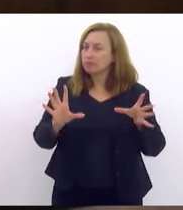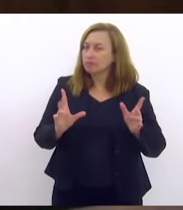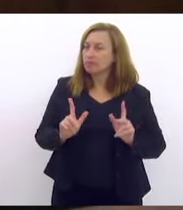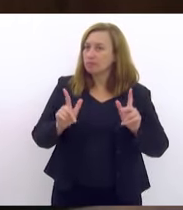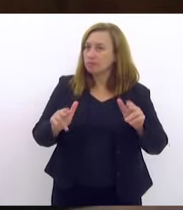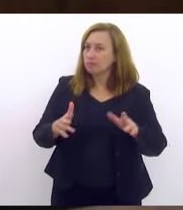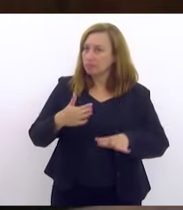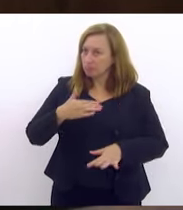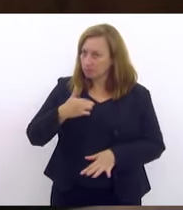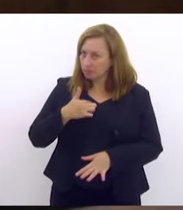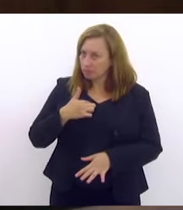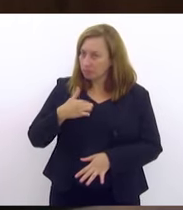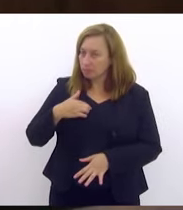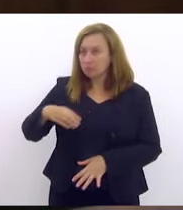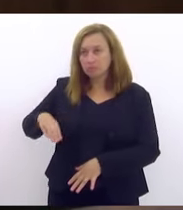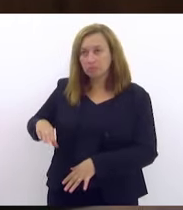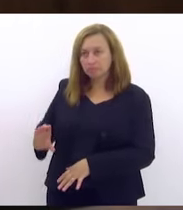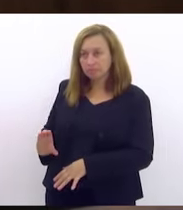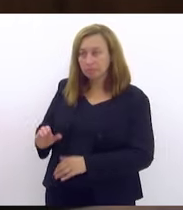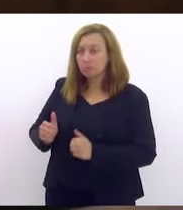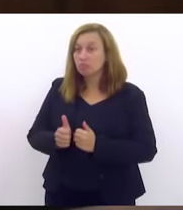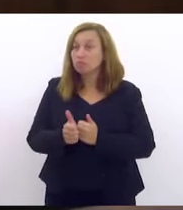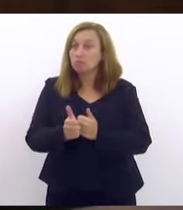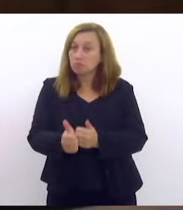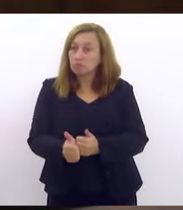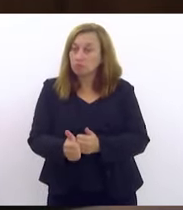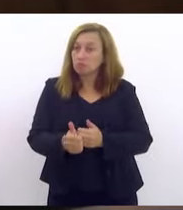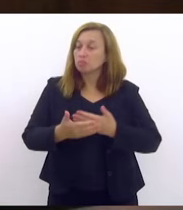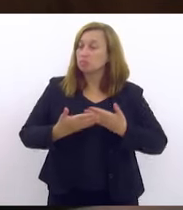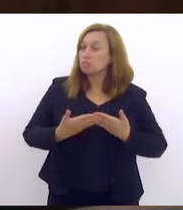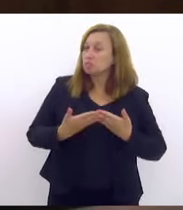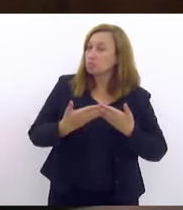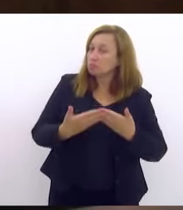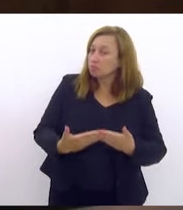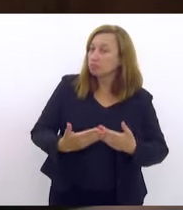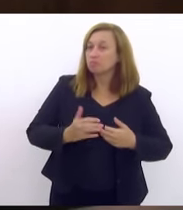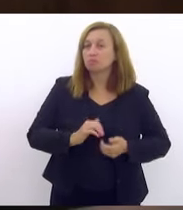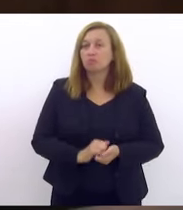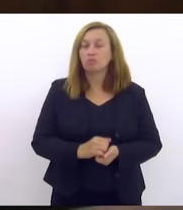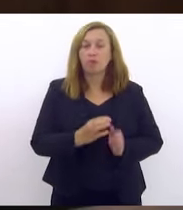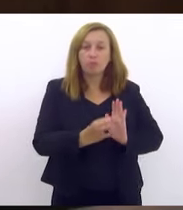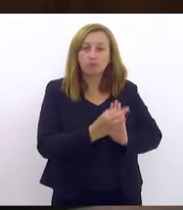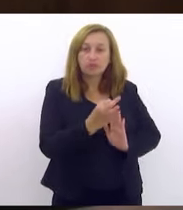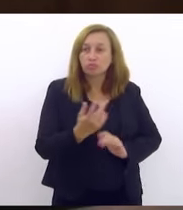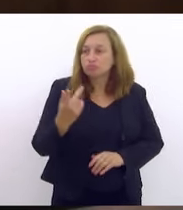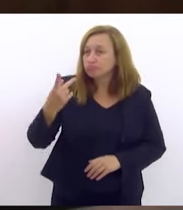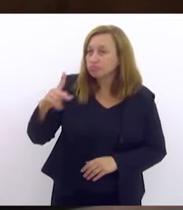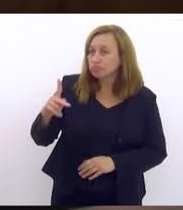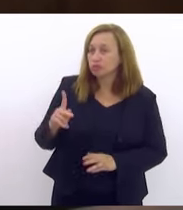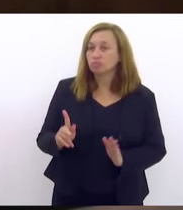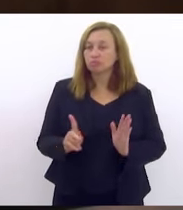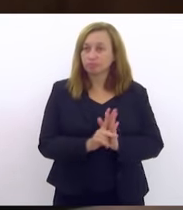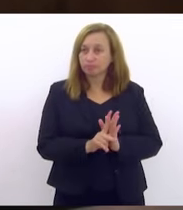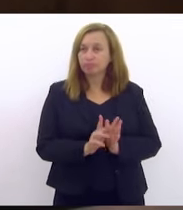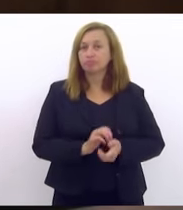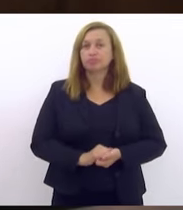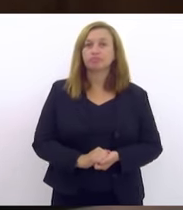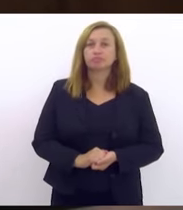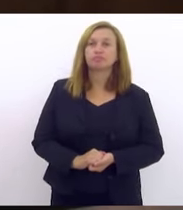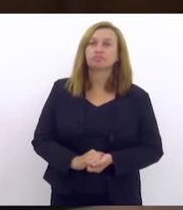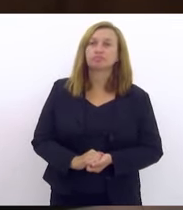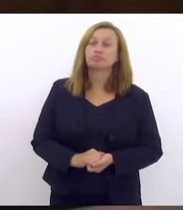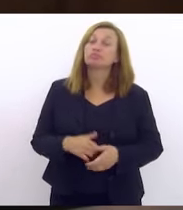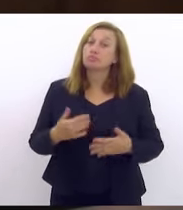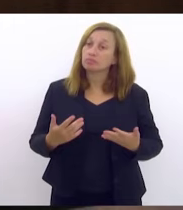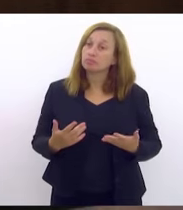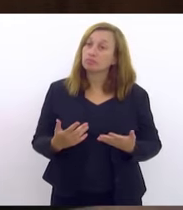Mink, conduziu o encaminhamento, a opinião dele sobre esse projeto. É